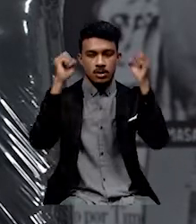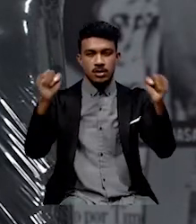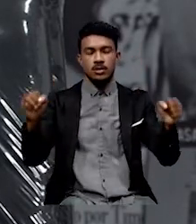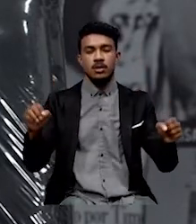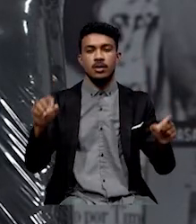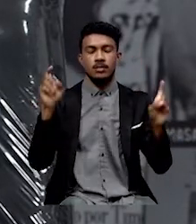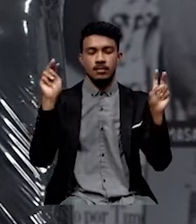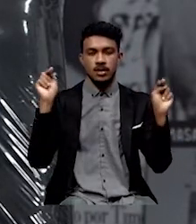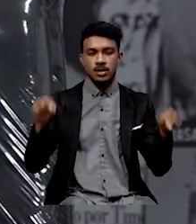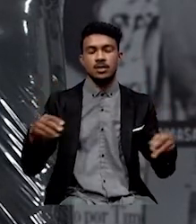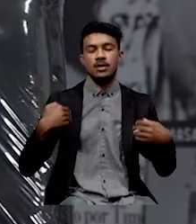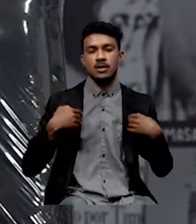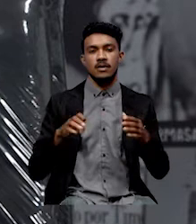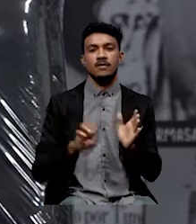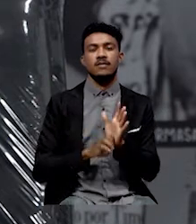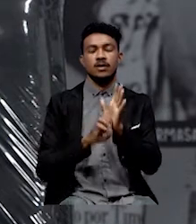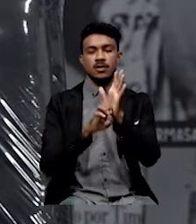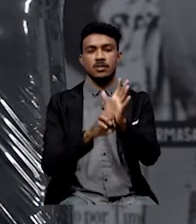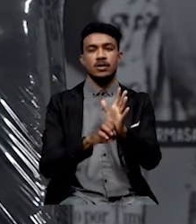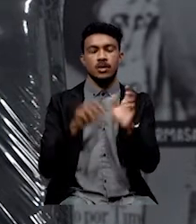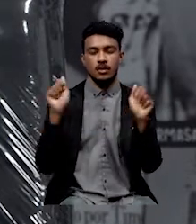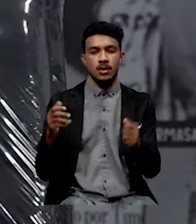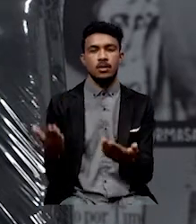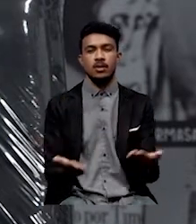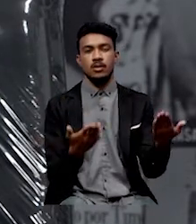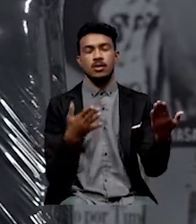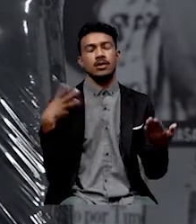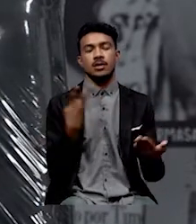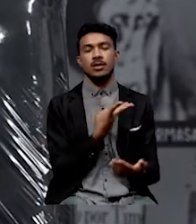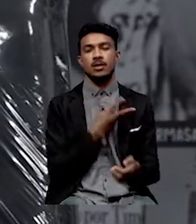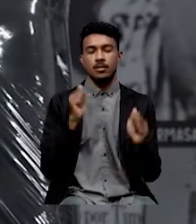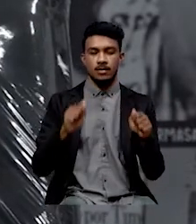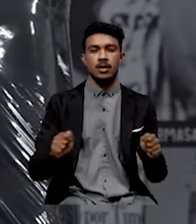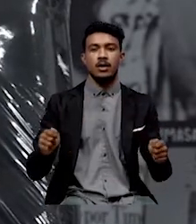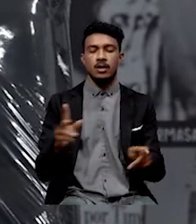a tubele a regula e a tubele nuné, bem evita